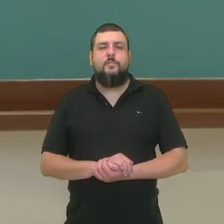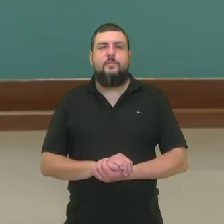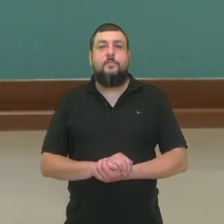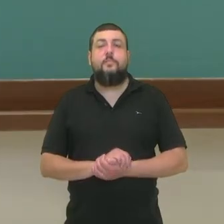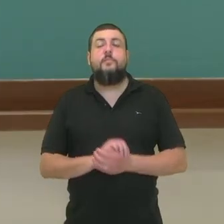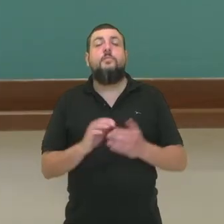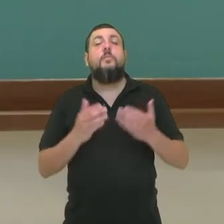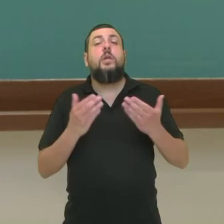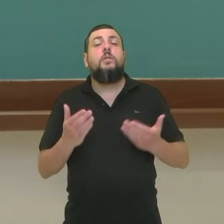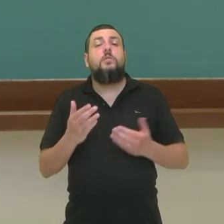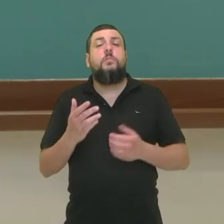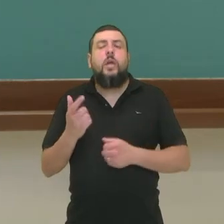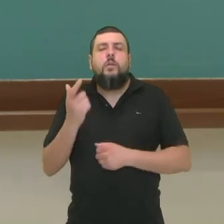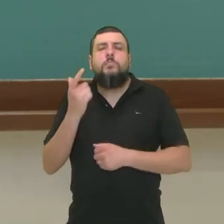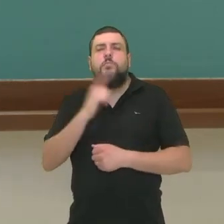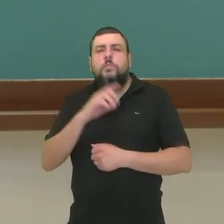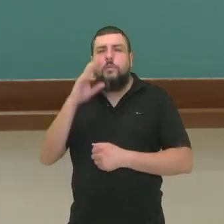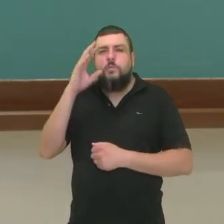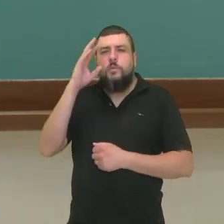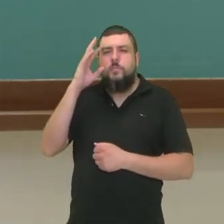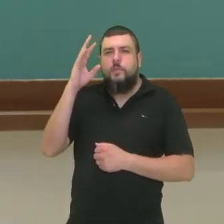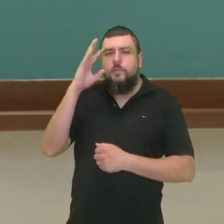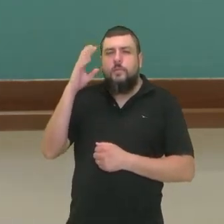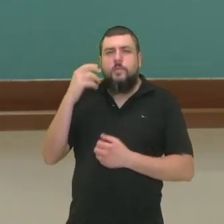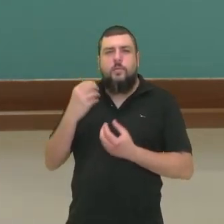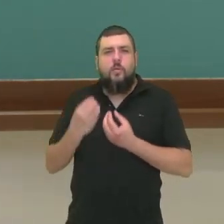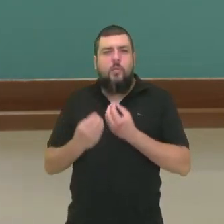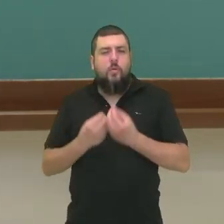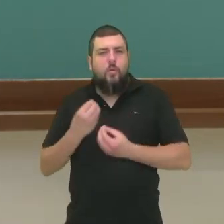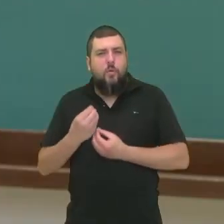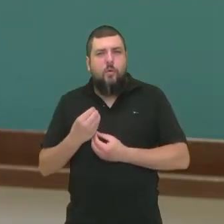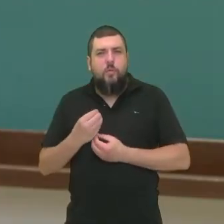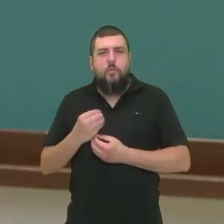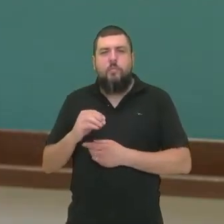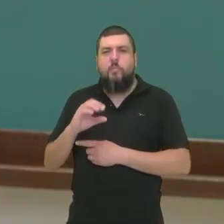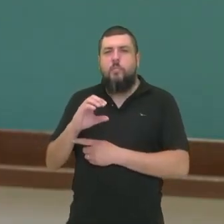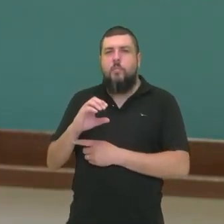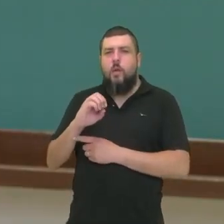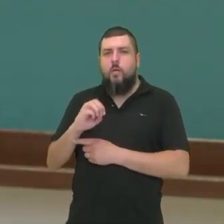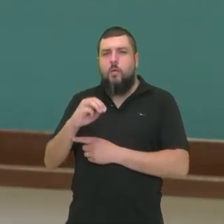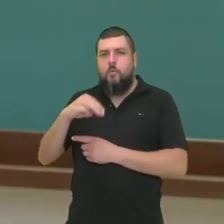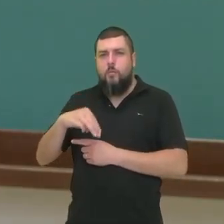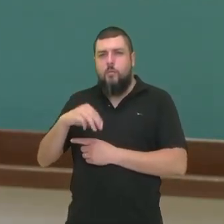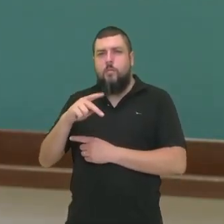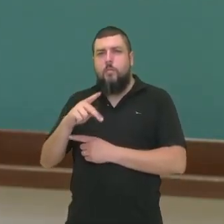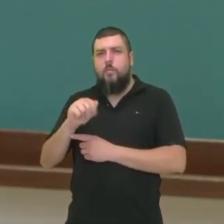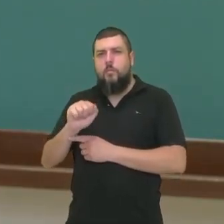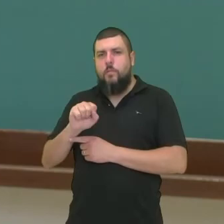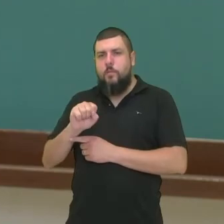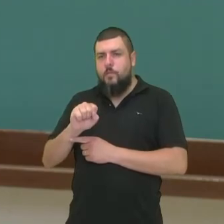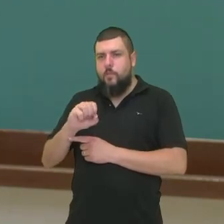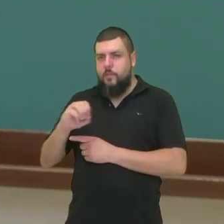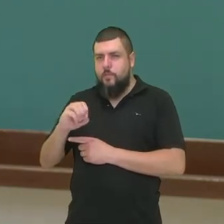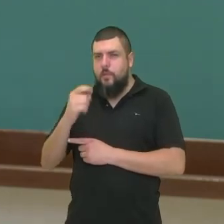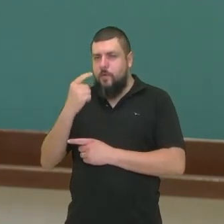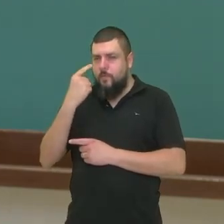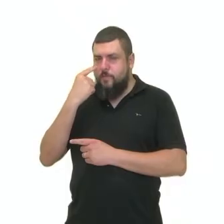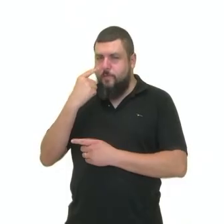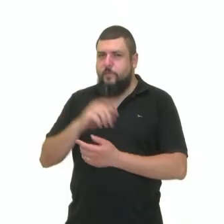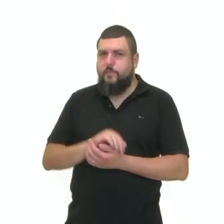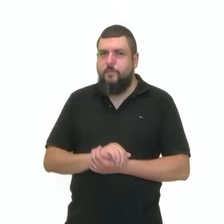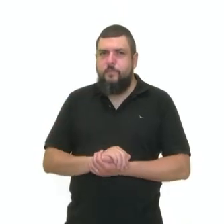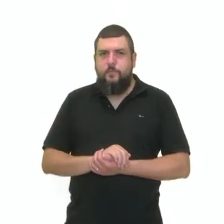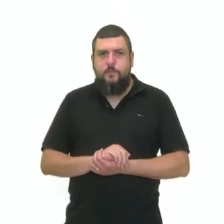E aí, conseguiram pensar um pouquinho sobre o compasso, né? Então, o compasso, o que é o compasso? Vamos lá, então? Então, ó, o